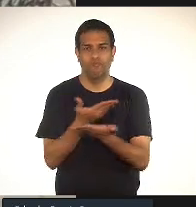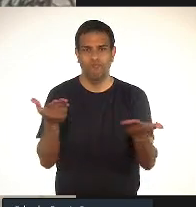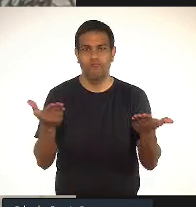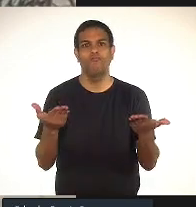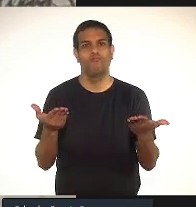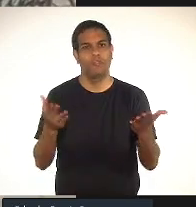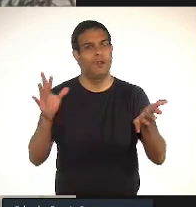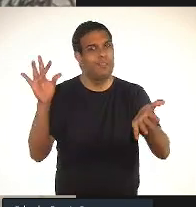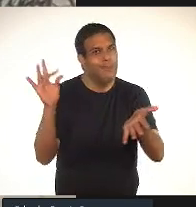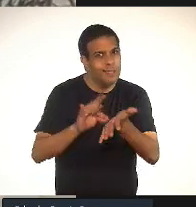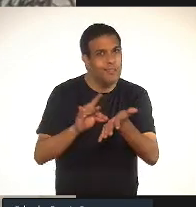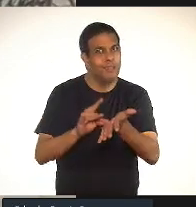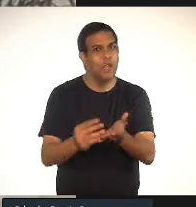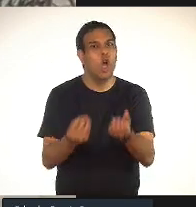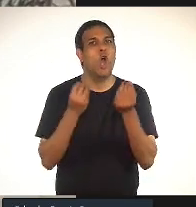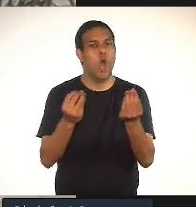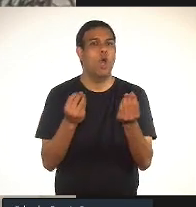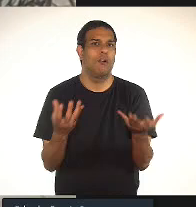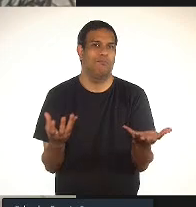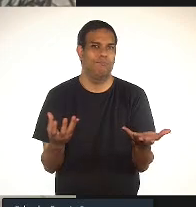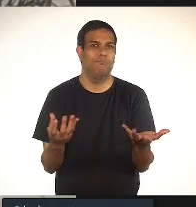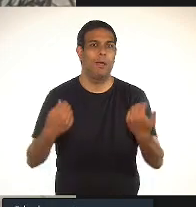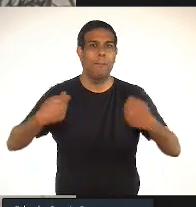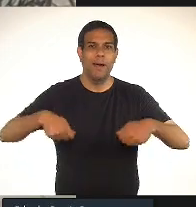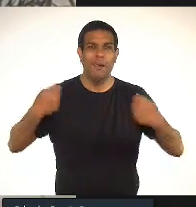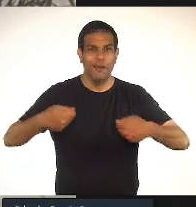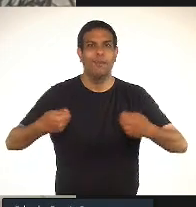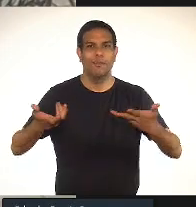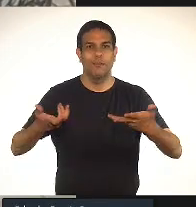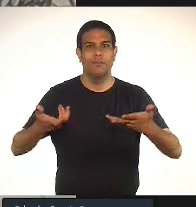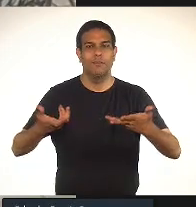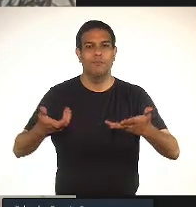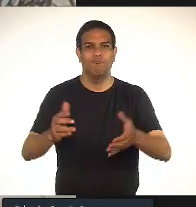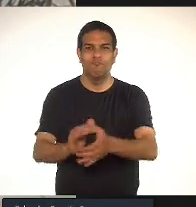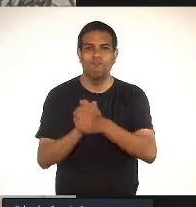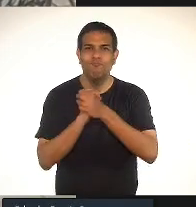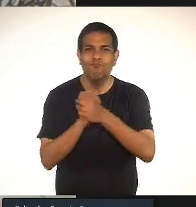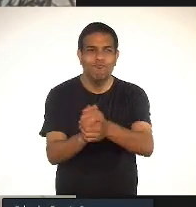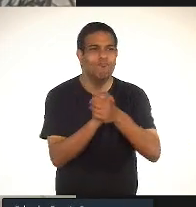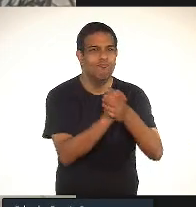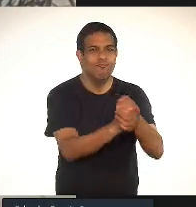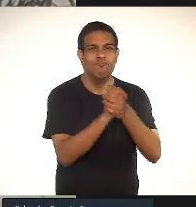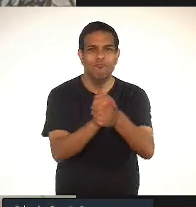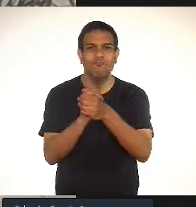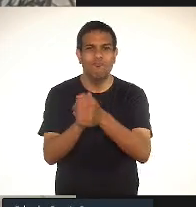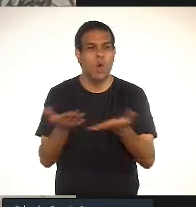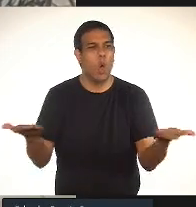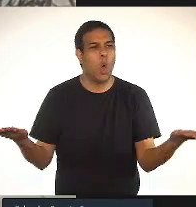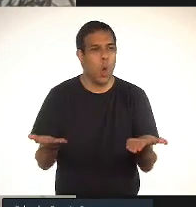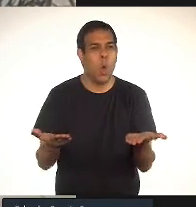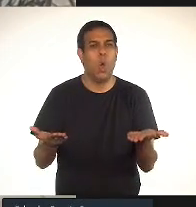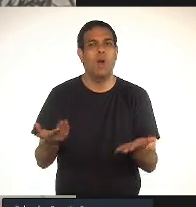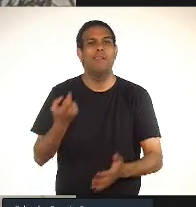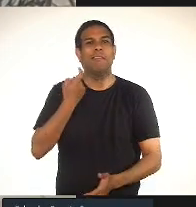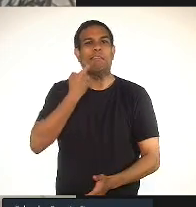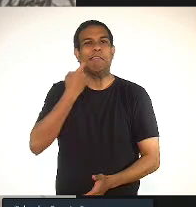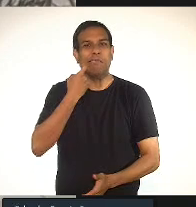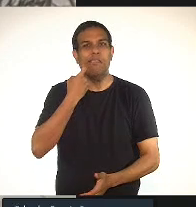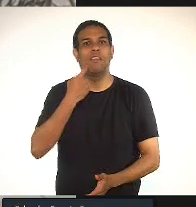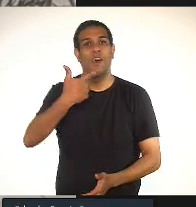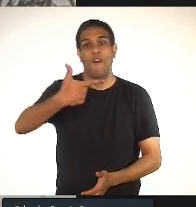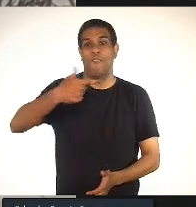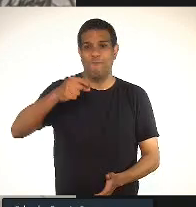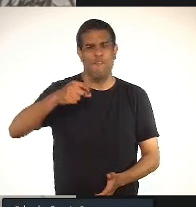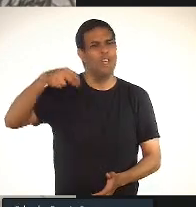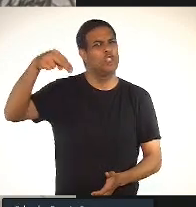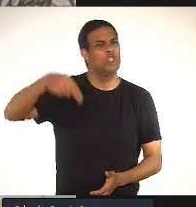de fato, não poderia deixar de saudar, nesta sexta-feira, 20